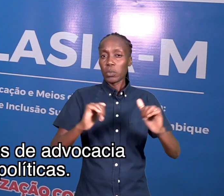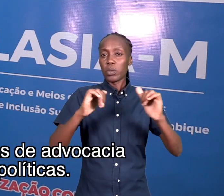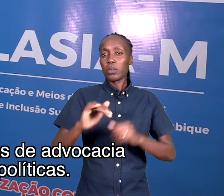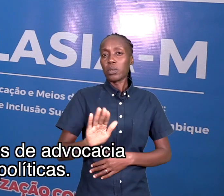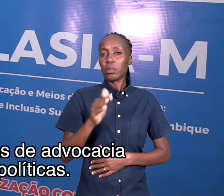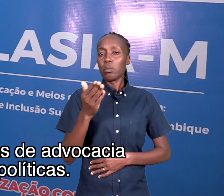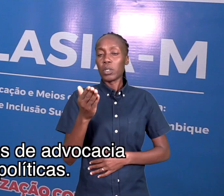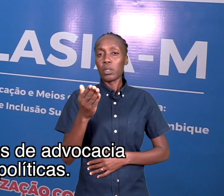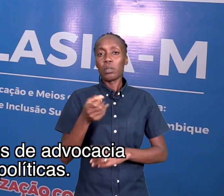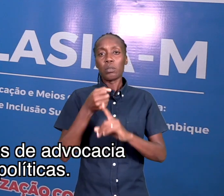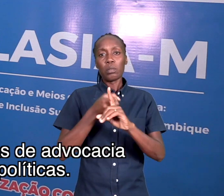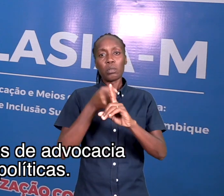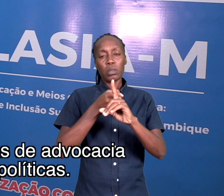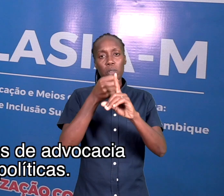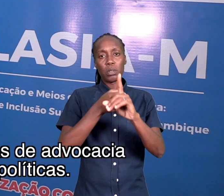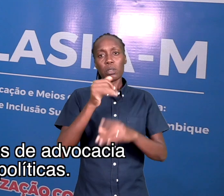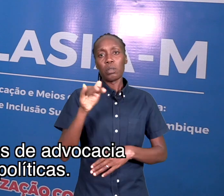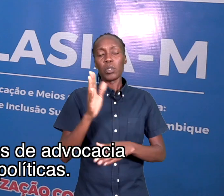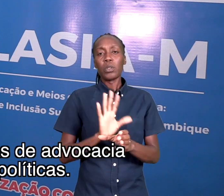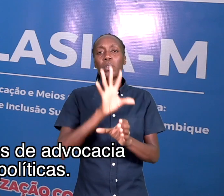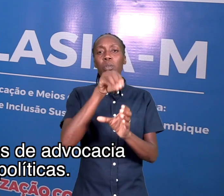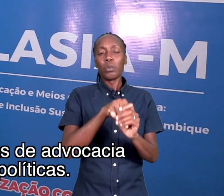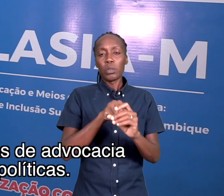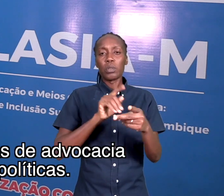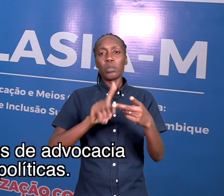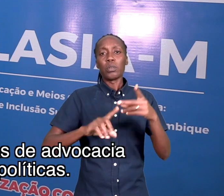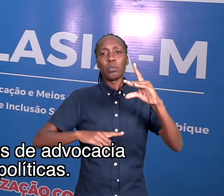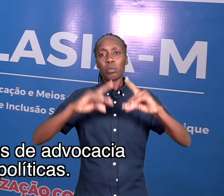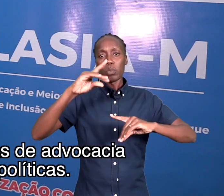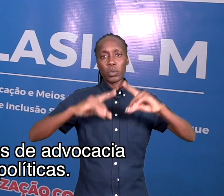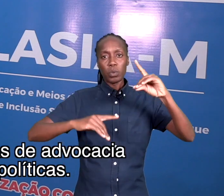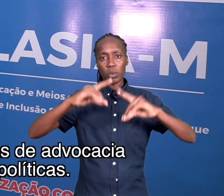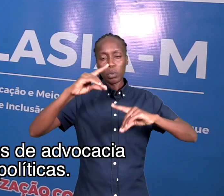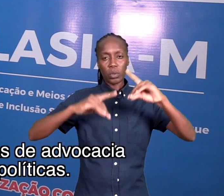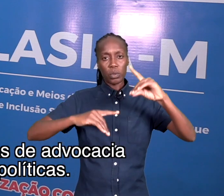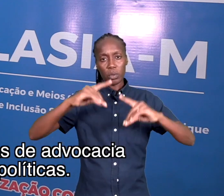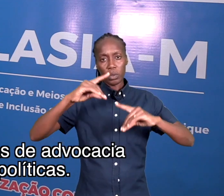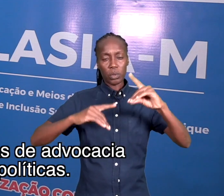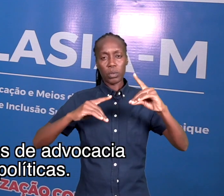para a inclusão de políticas.